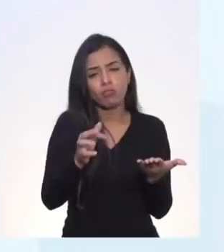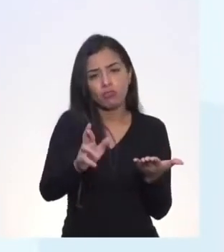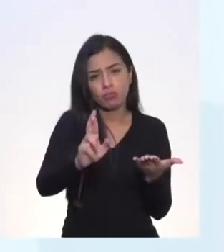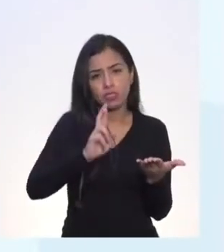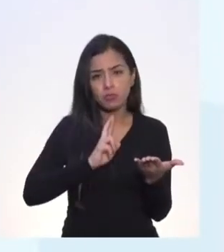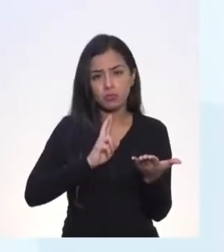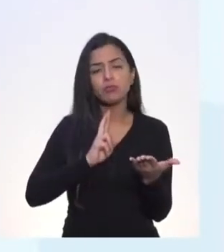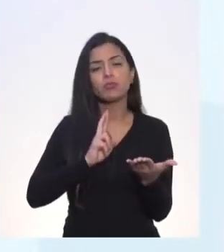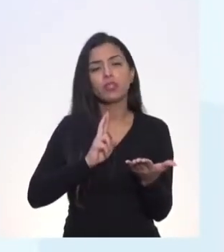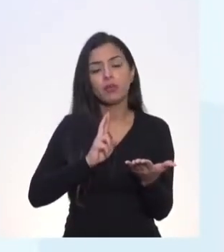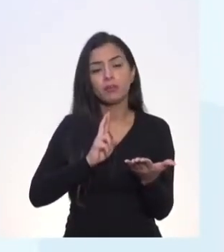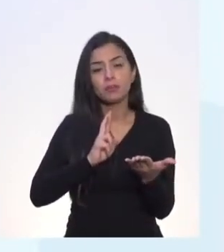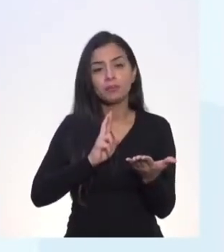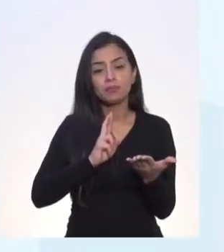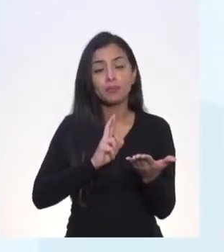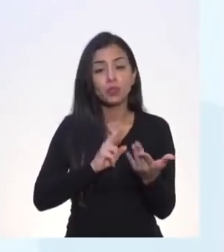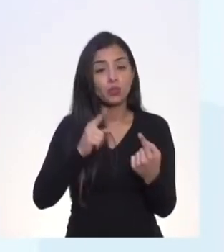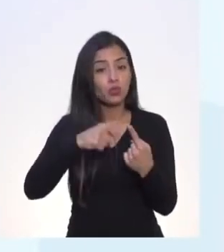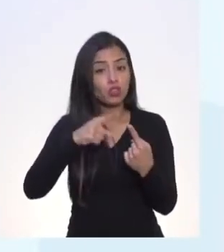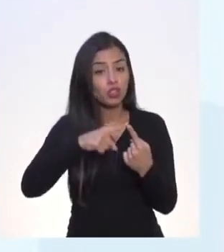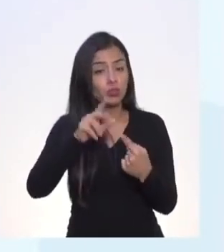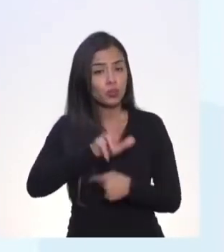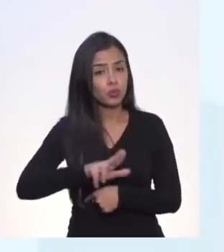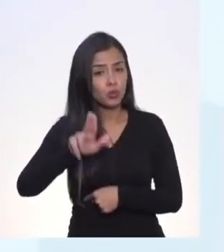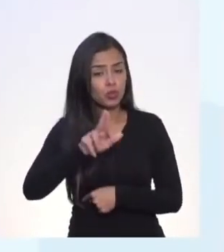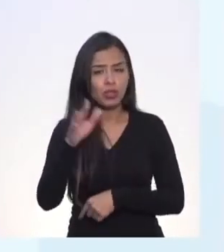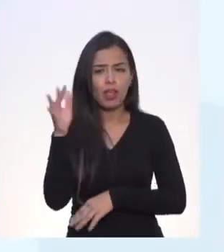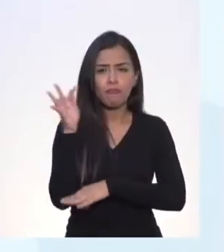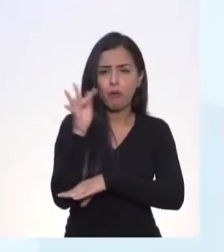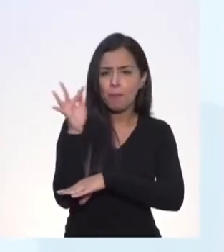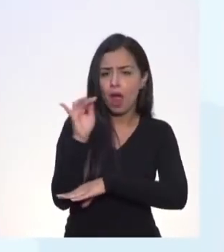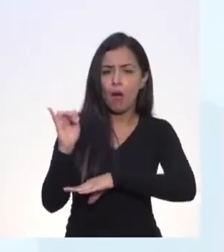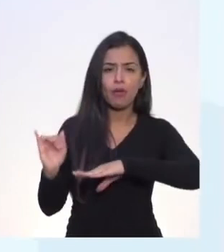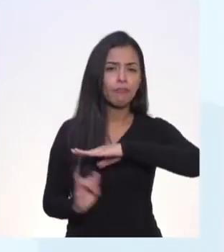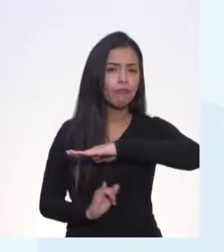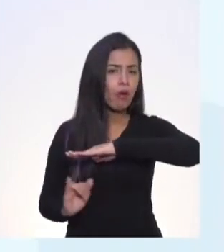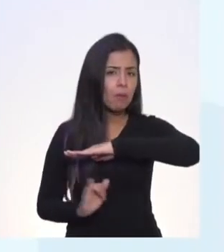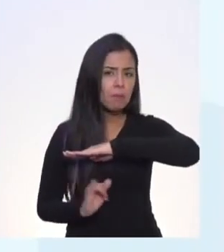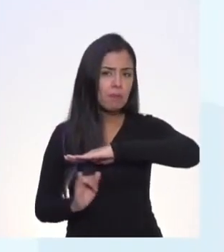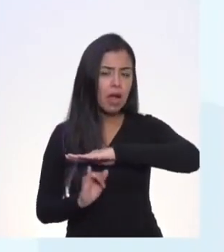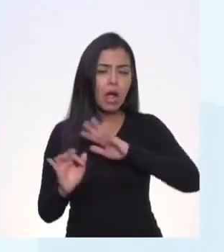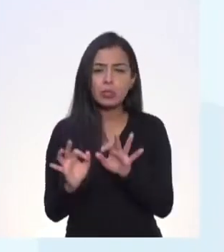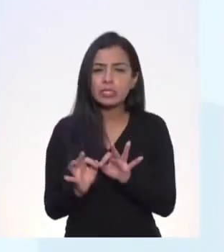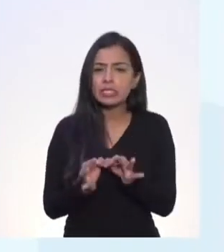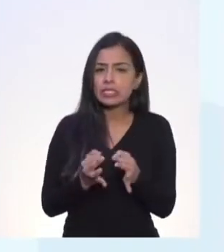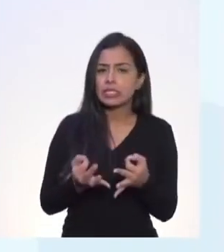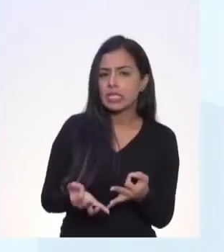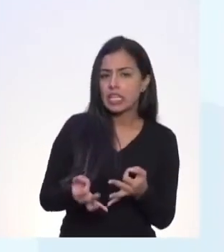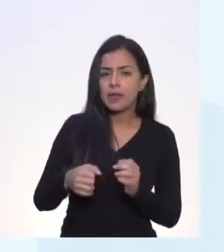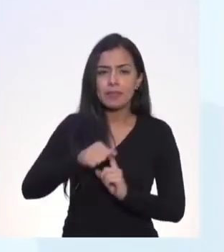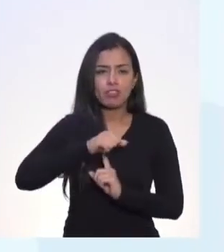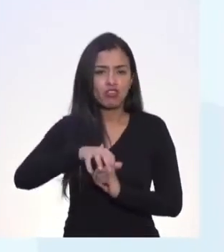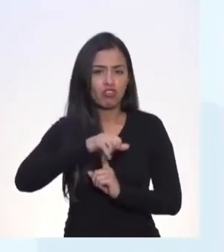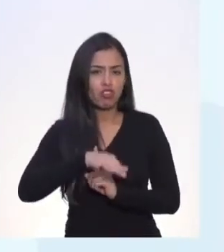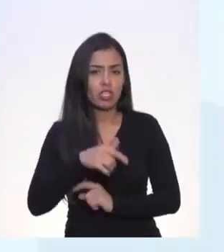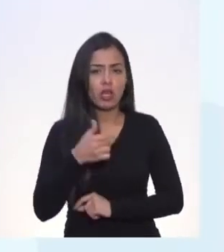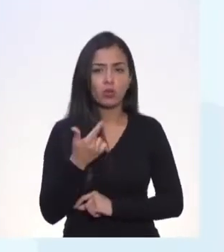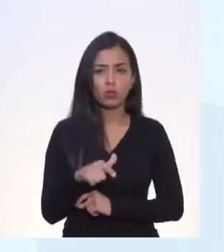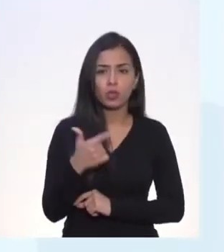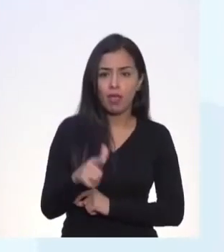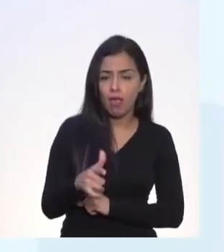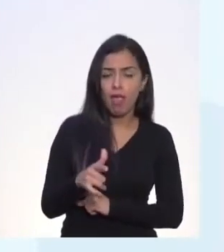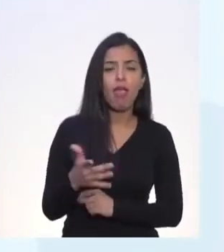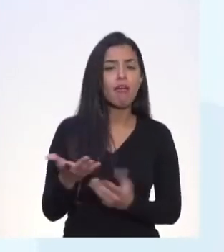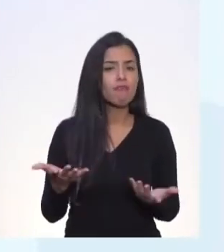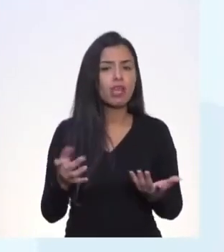também. Que tipo de linguagem eles utilizaram? Se é uma linguagem formal, é uma linguagem bem simples, houve gírias, não houve, se é uma linguagem